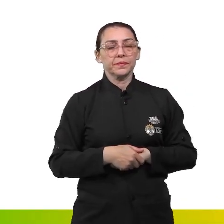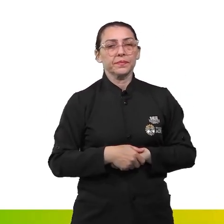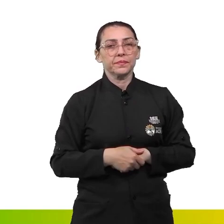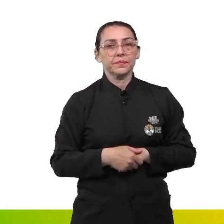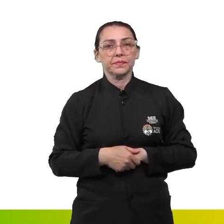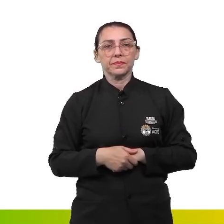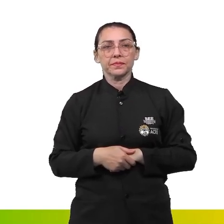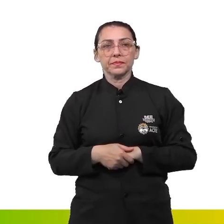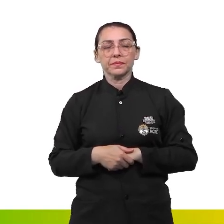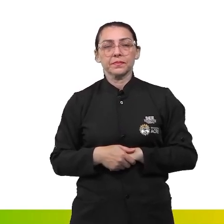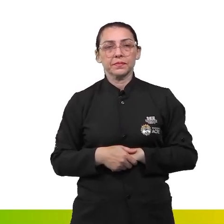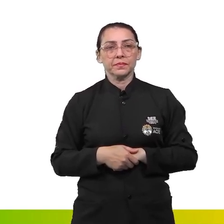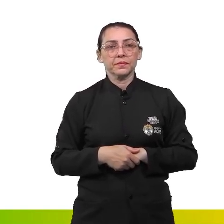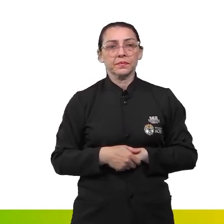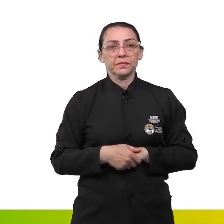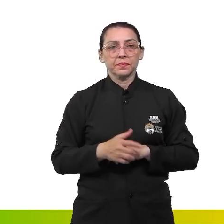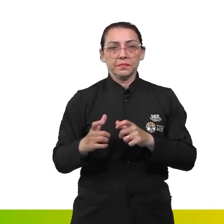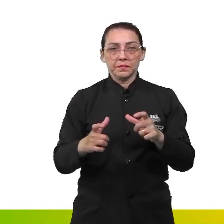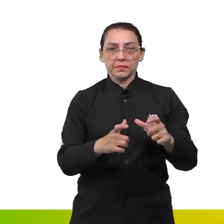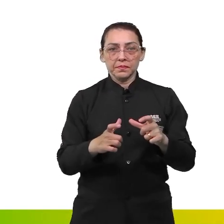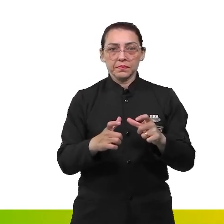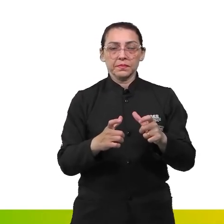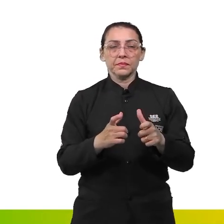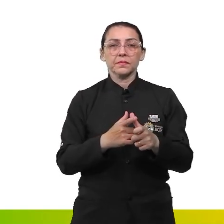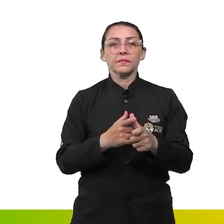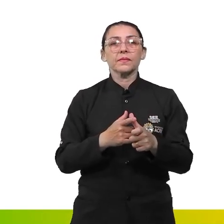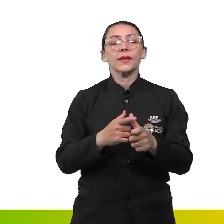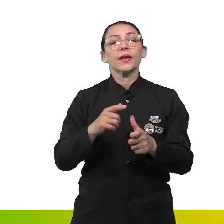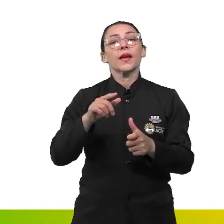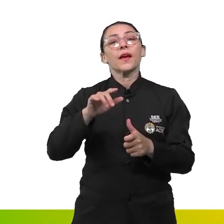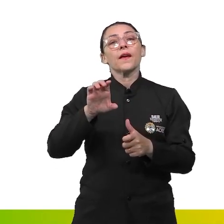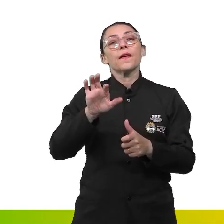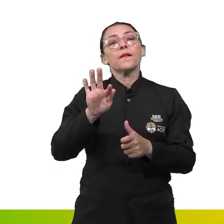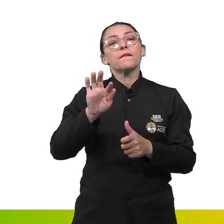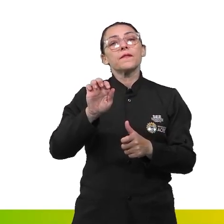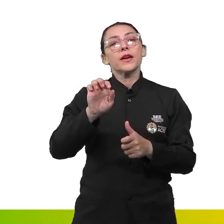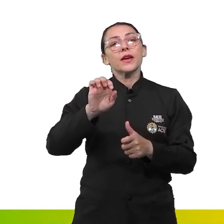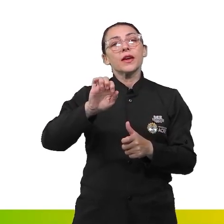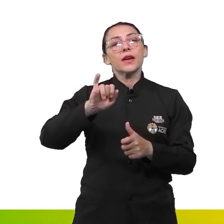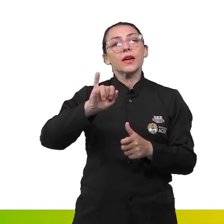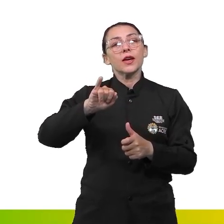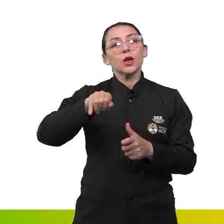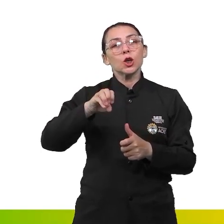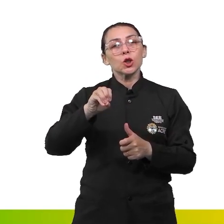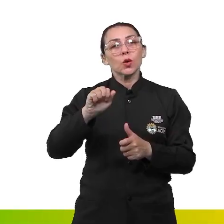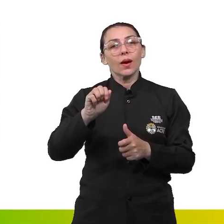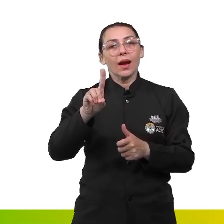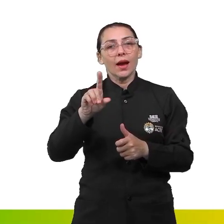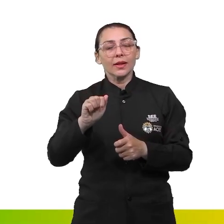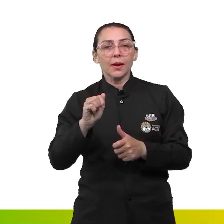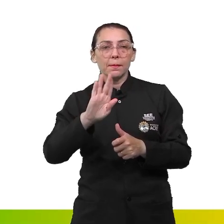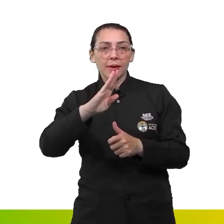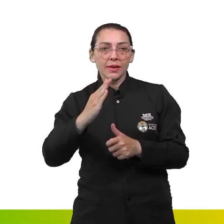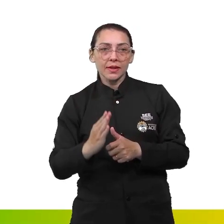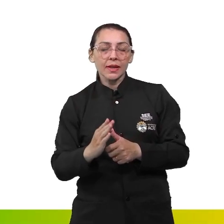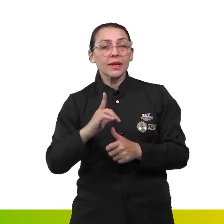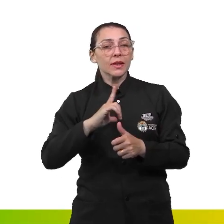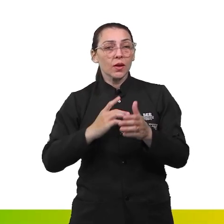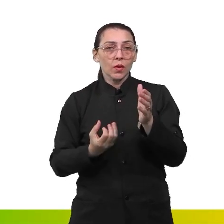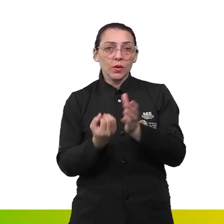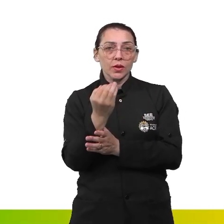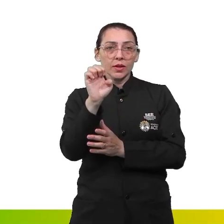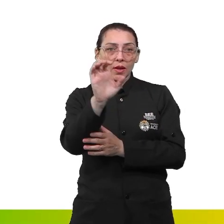gerações. Pratos como a feijoada brasileira, que eu já falei para vocês em outro momento, tem origem